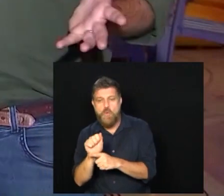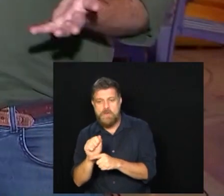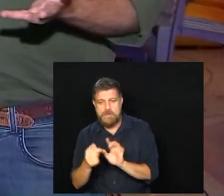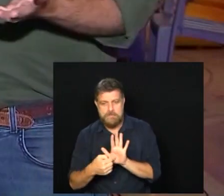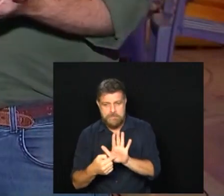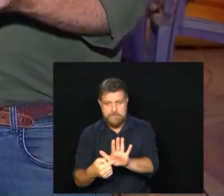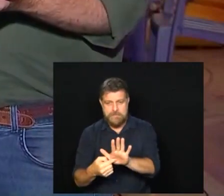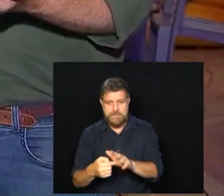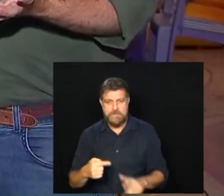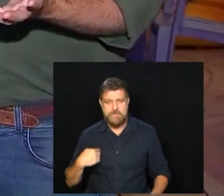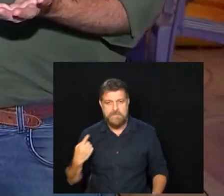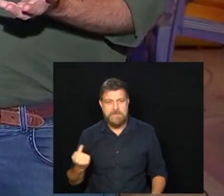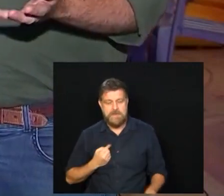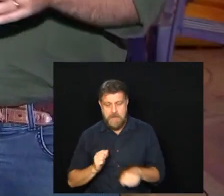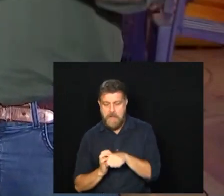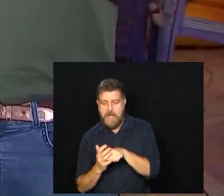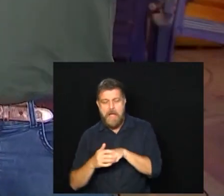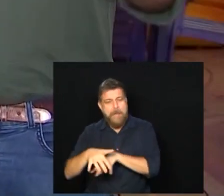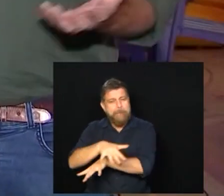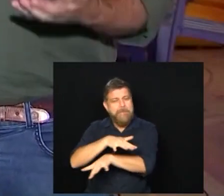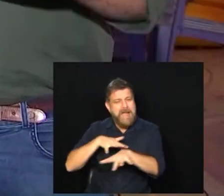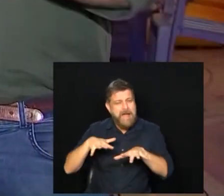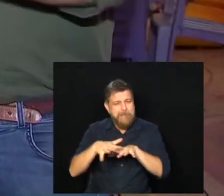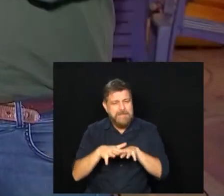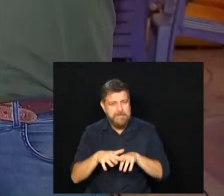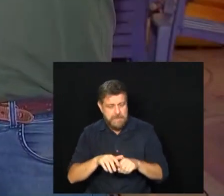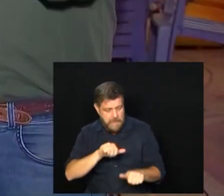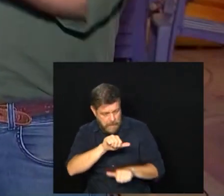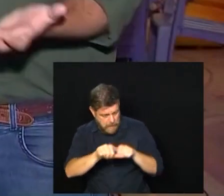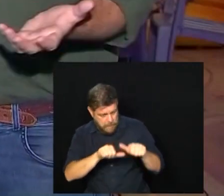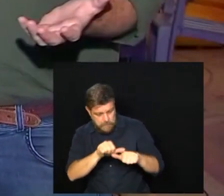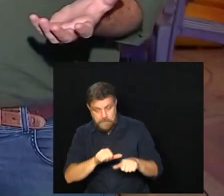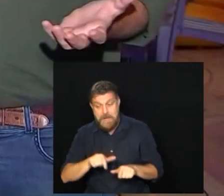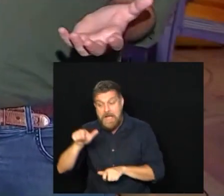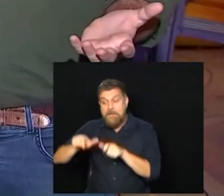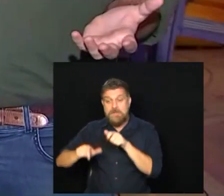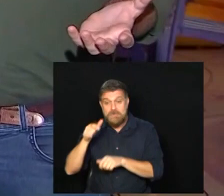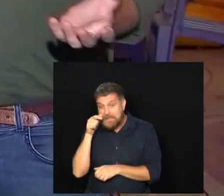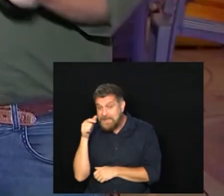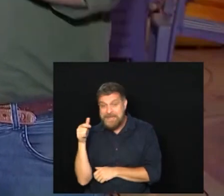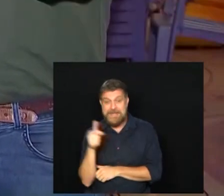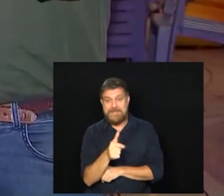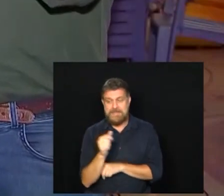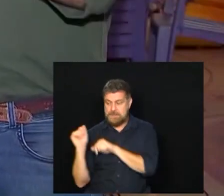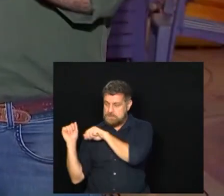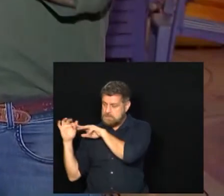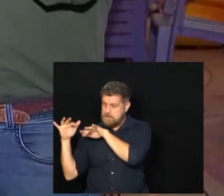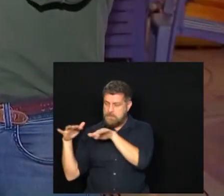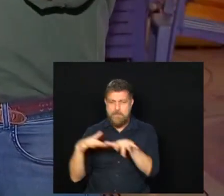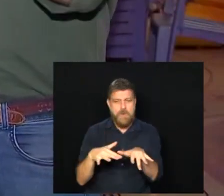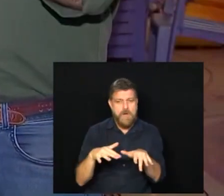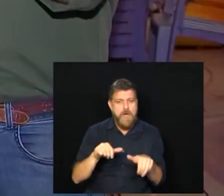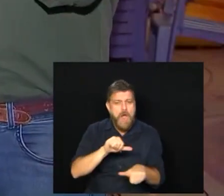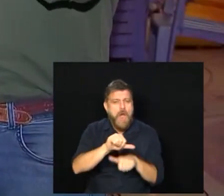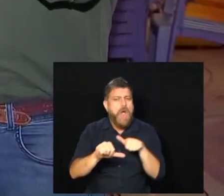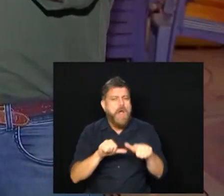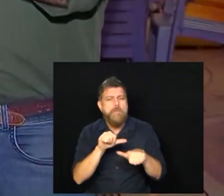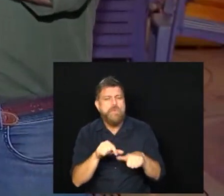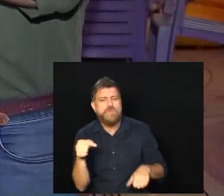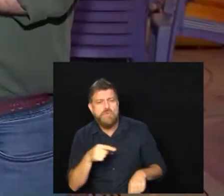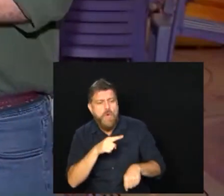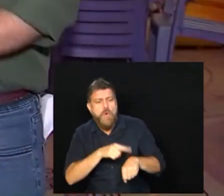está encerrando a entrevista, mas o pessoal que está em casa, de repente tem interesse em conhecer o local, mudou alguma coisa em termos